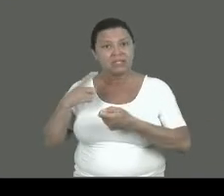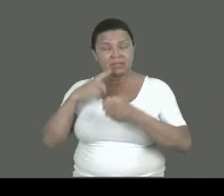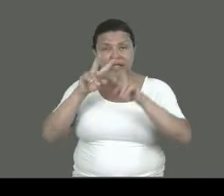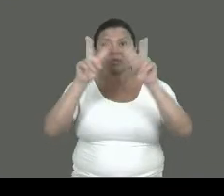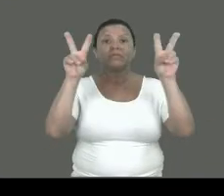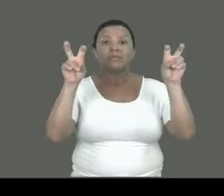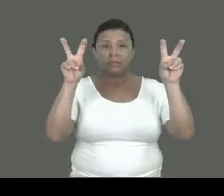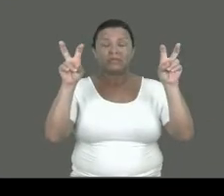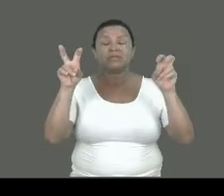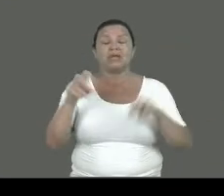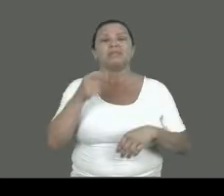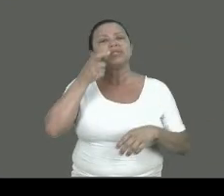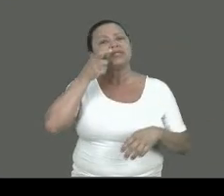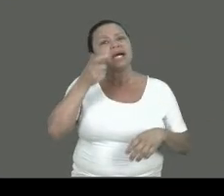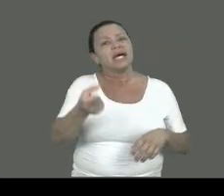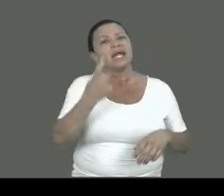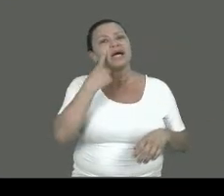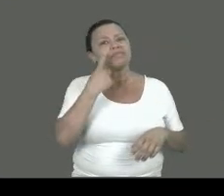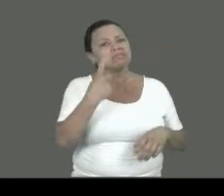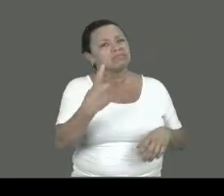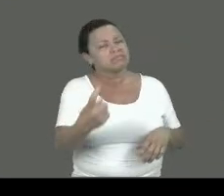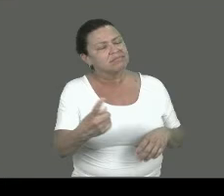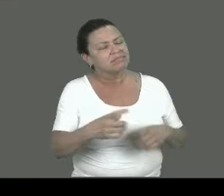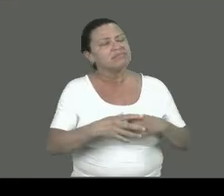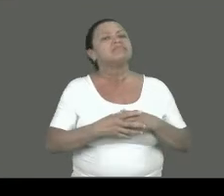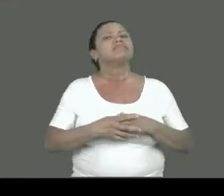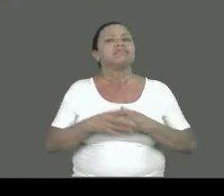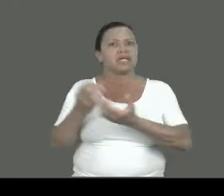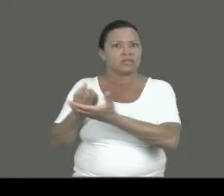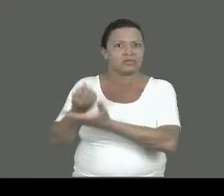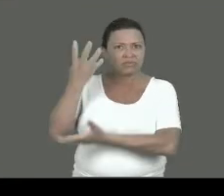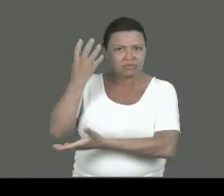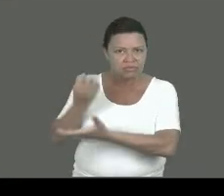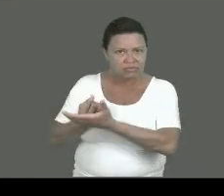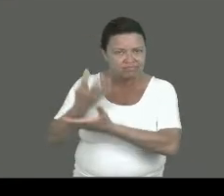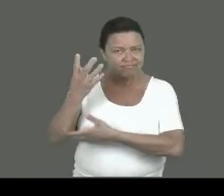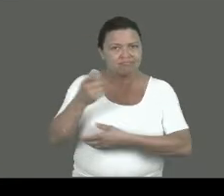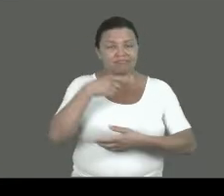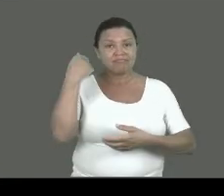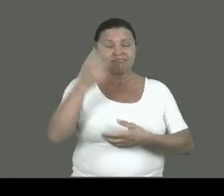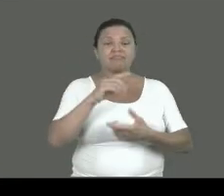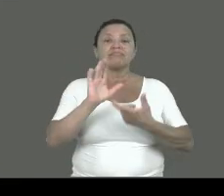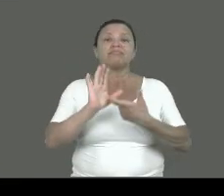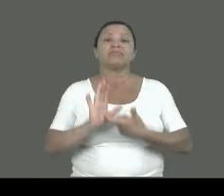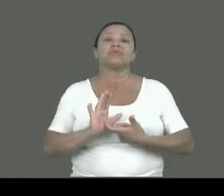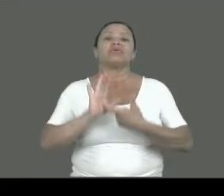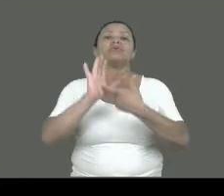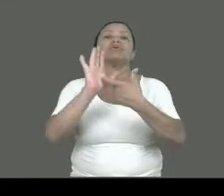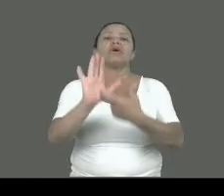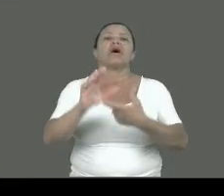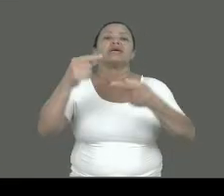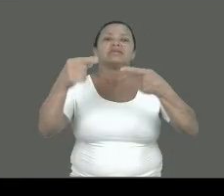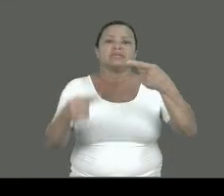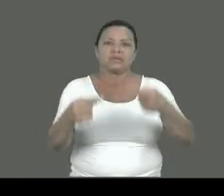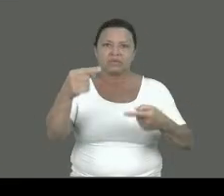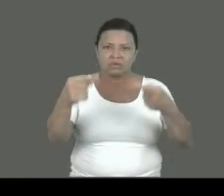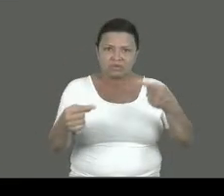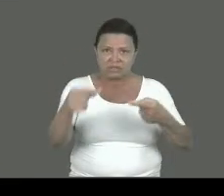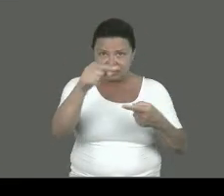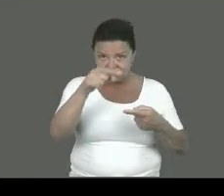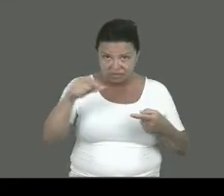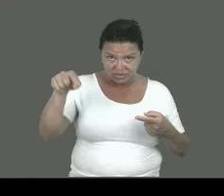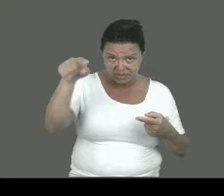tema de interesse atual da doutrina espírita, que é para que possamos apresentar e discutir com